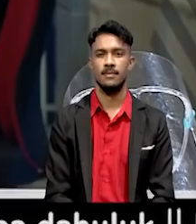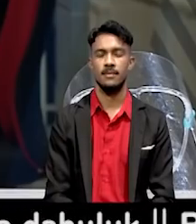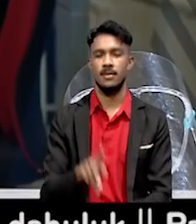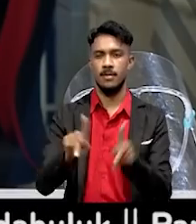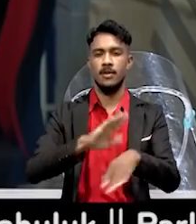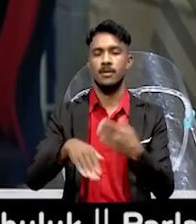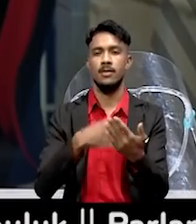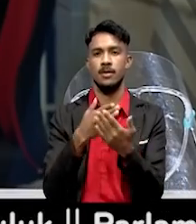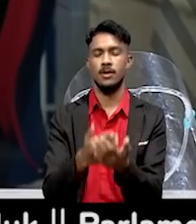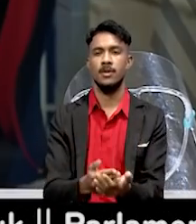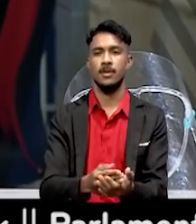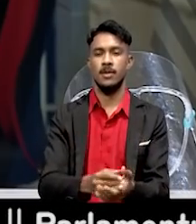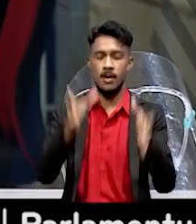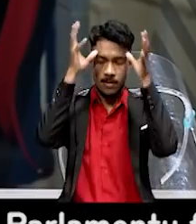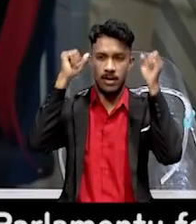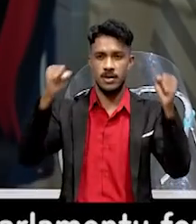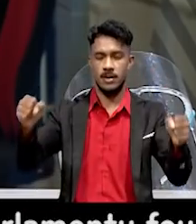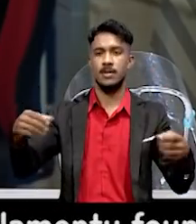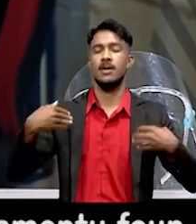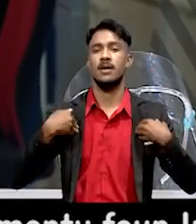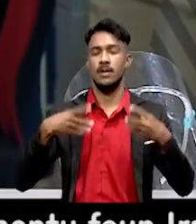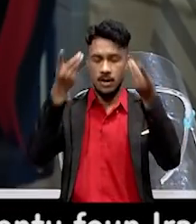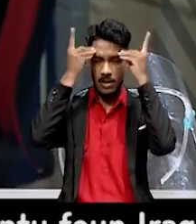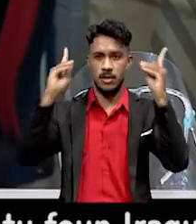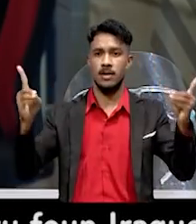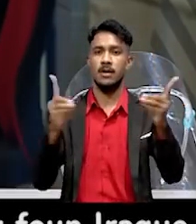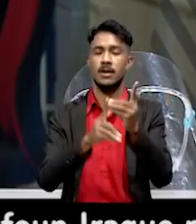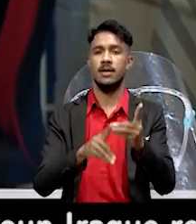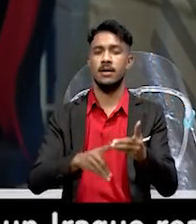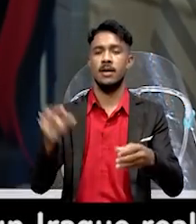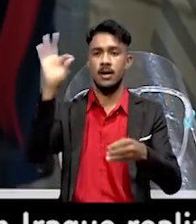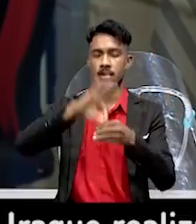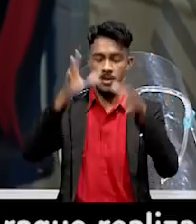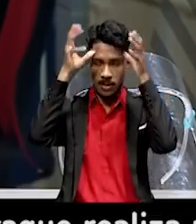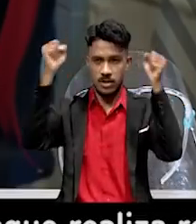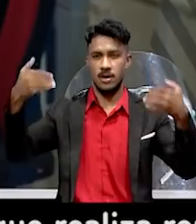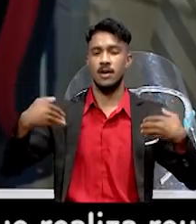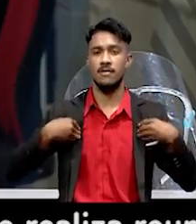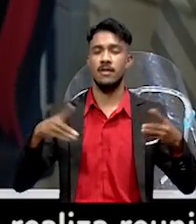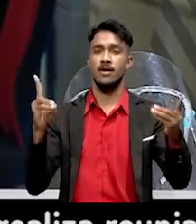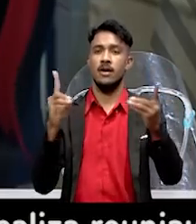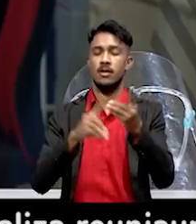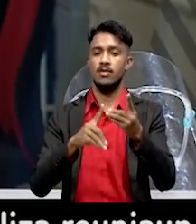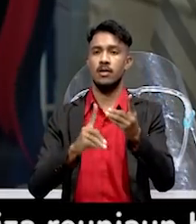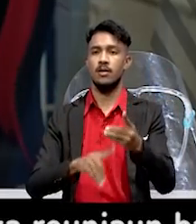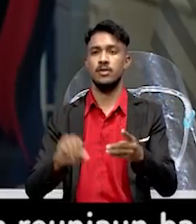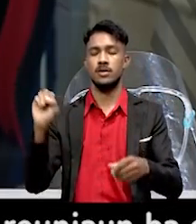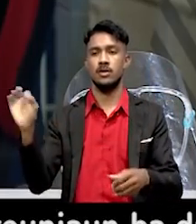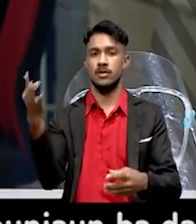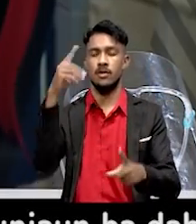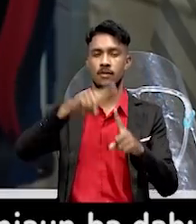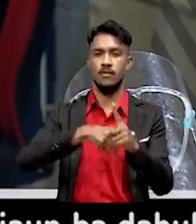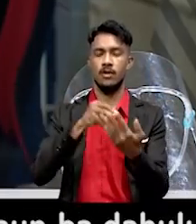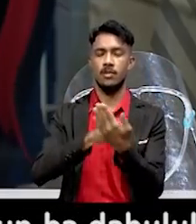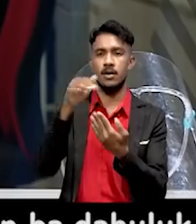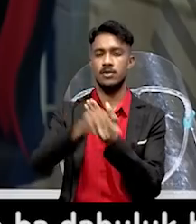Telespectadores, Presidente da República decreta uma data de eleição presidencial nebe semono ia lorong sanulo resensia fulang marsu tinang